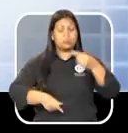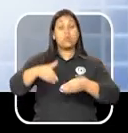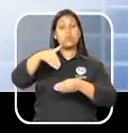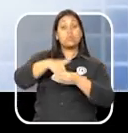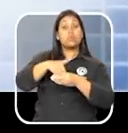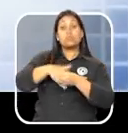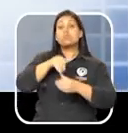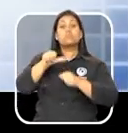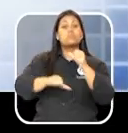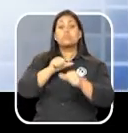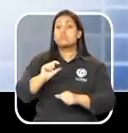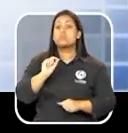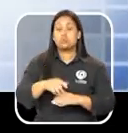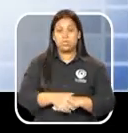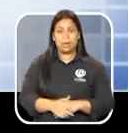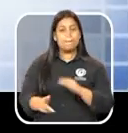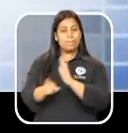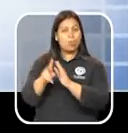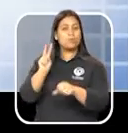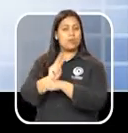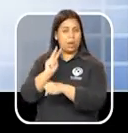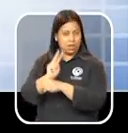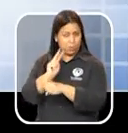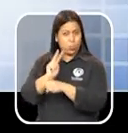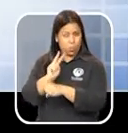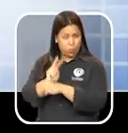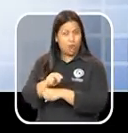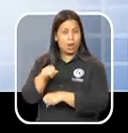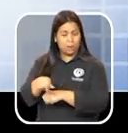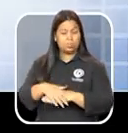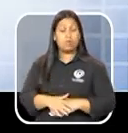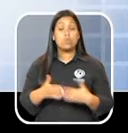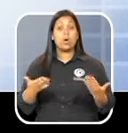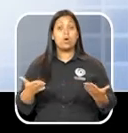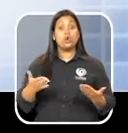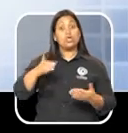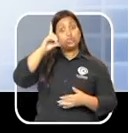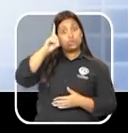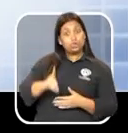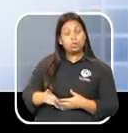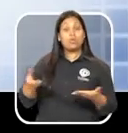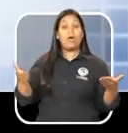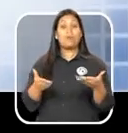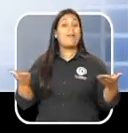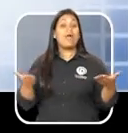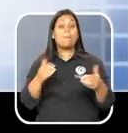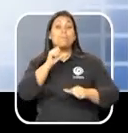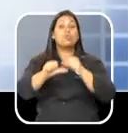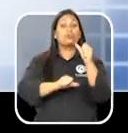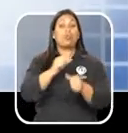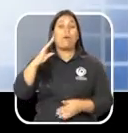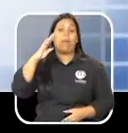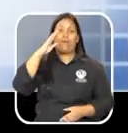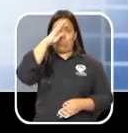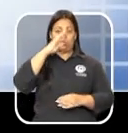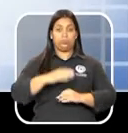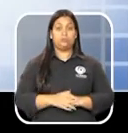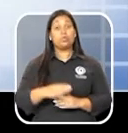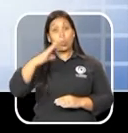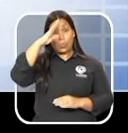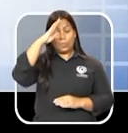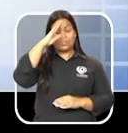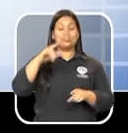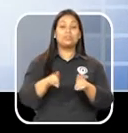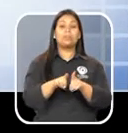e atribuições relacionadas à Guarda Municipal. Entre as mudanças, o cargo de diretor passa a ser de comandante.